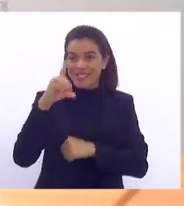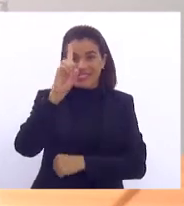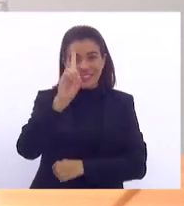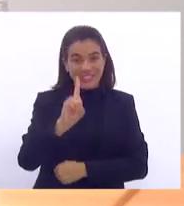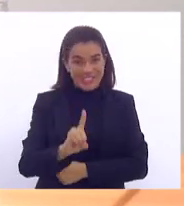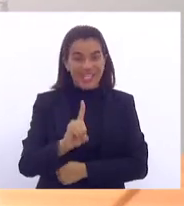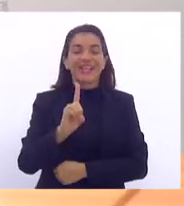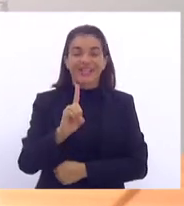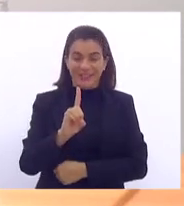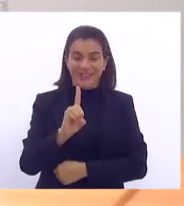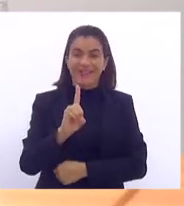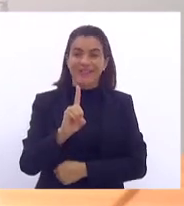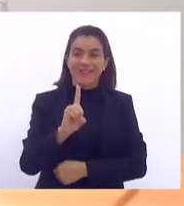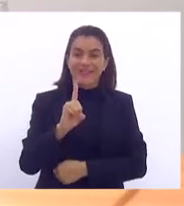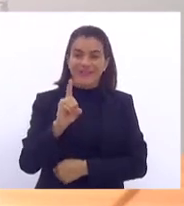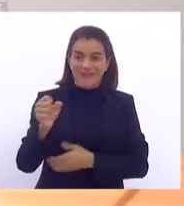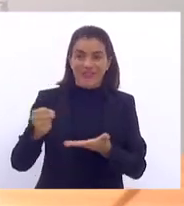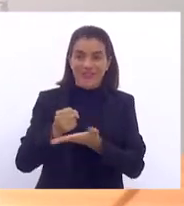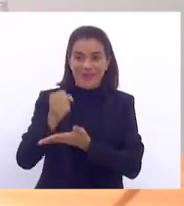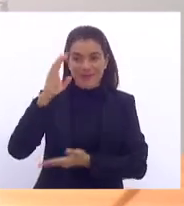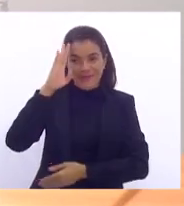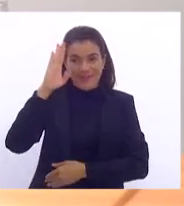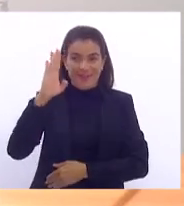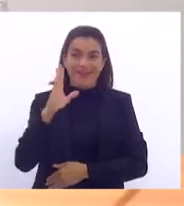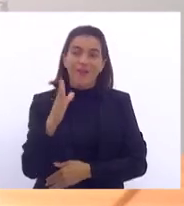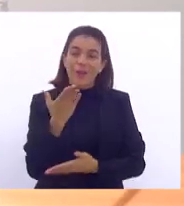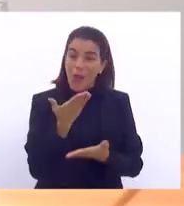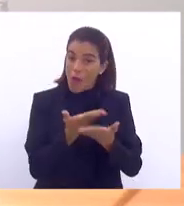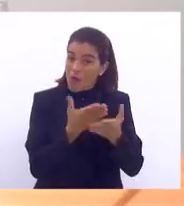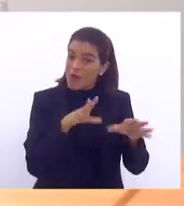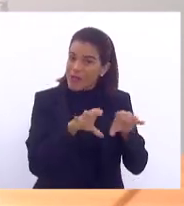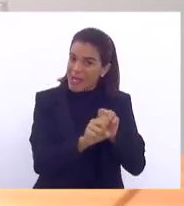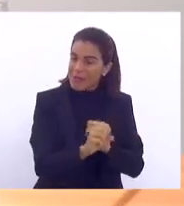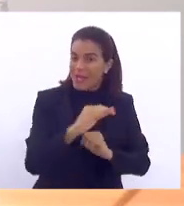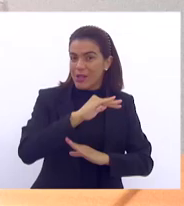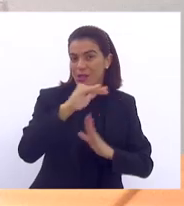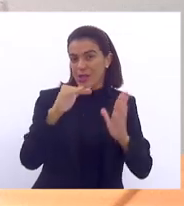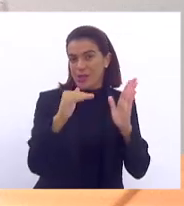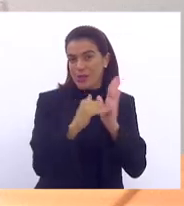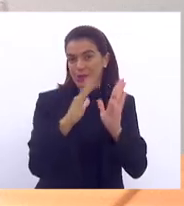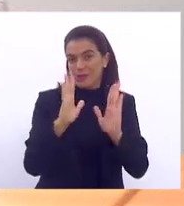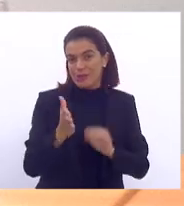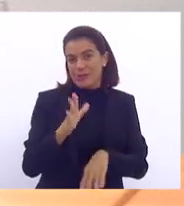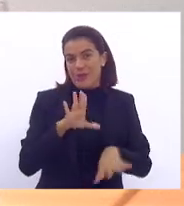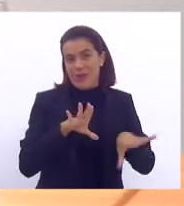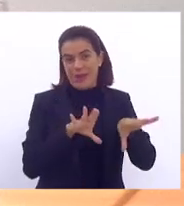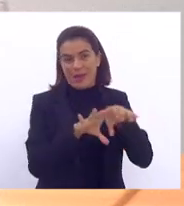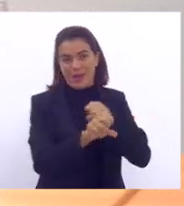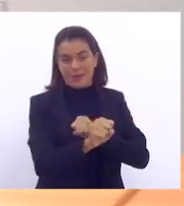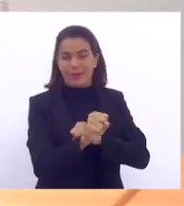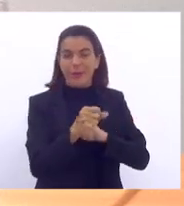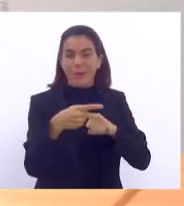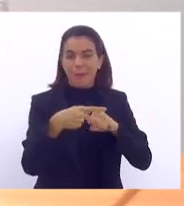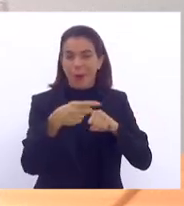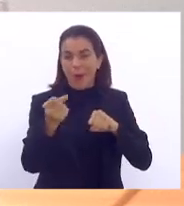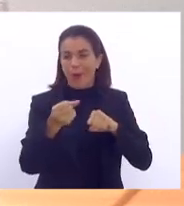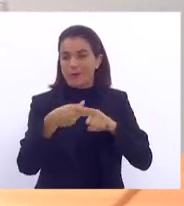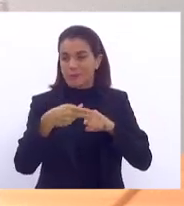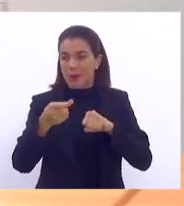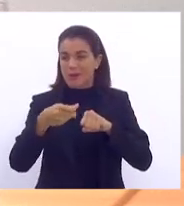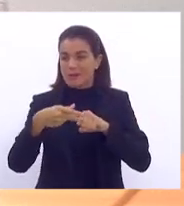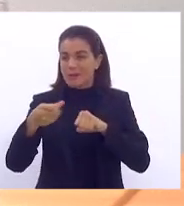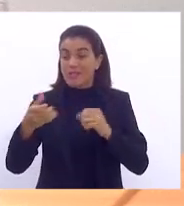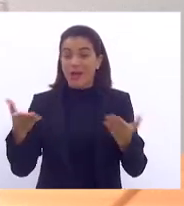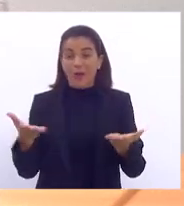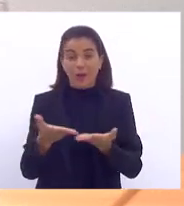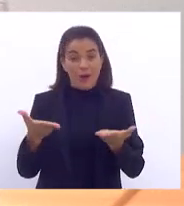fundamentais e eu vou fazer o direito direito vou terminar todo já tenho minha graduação e venho fazendo pós e e agora eu tô